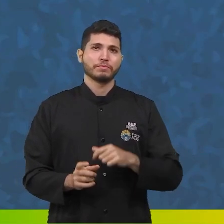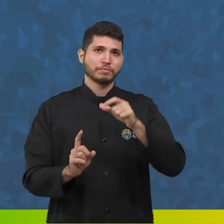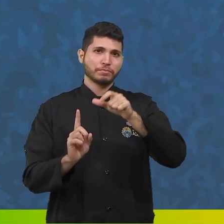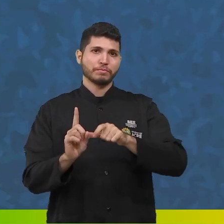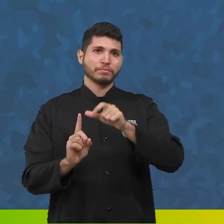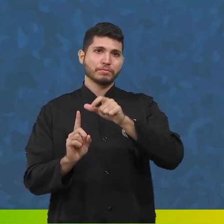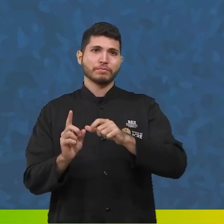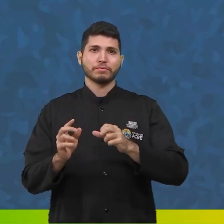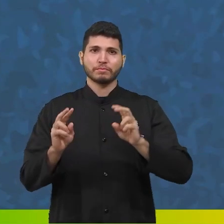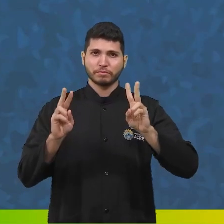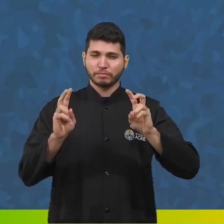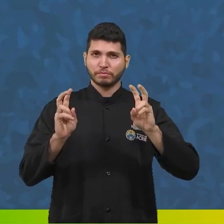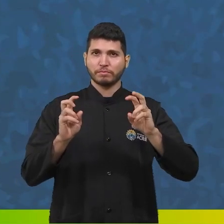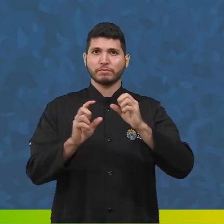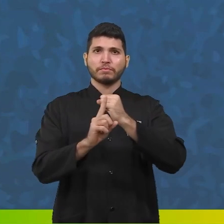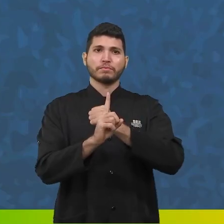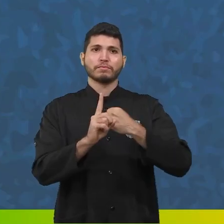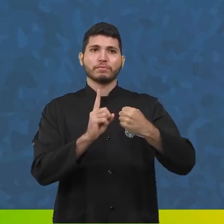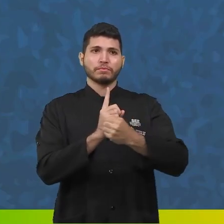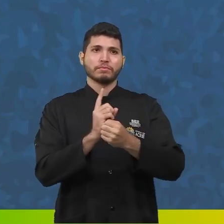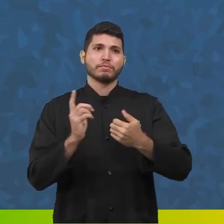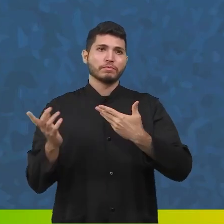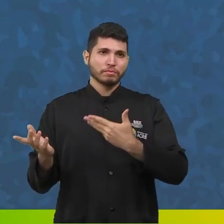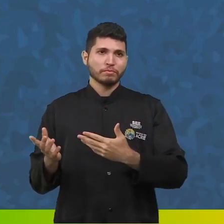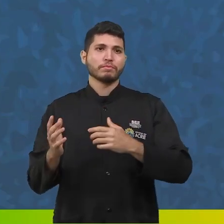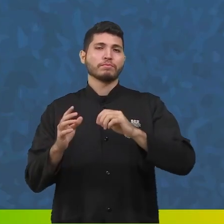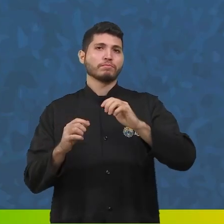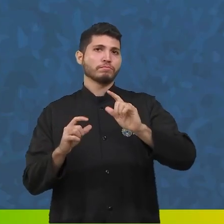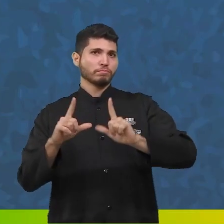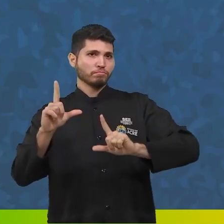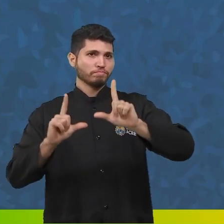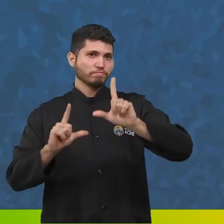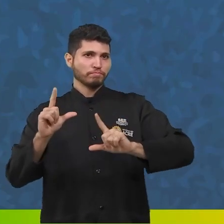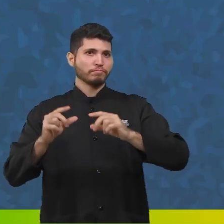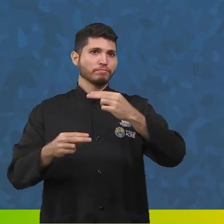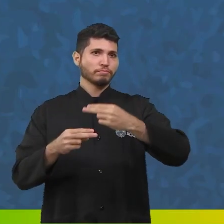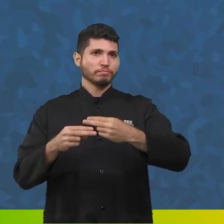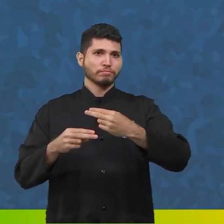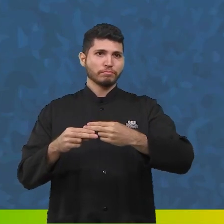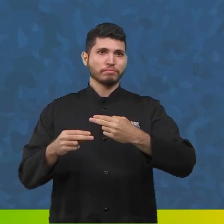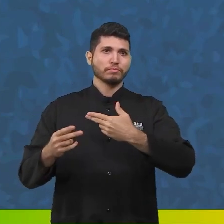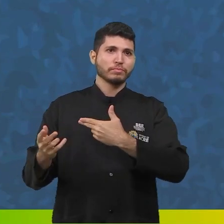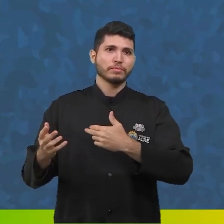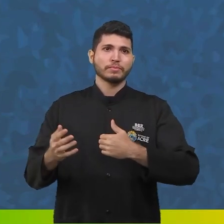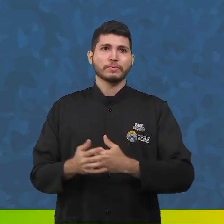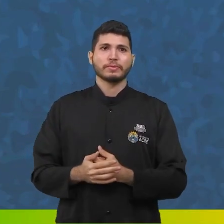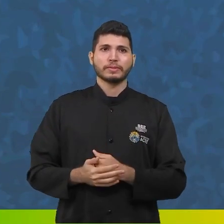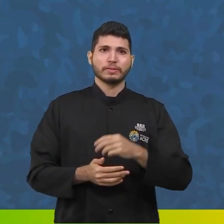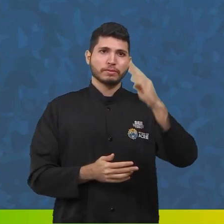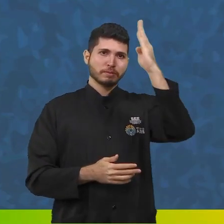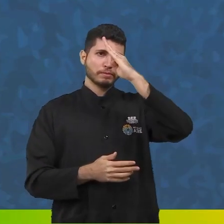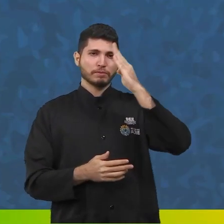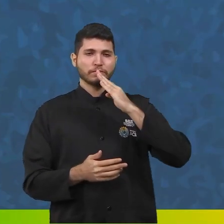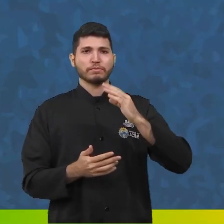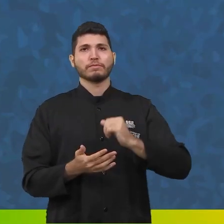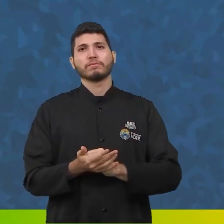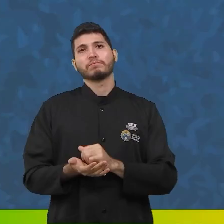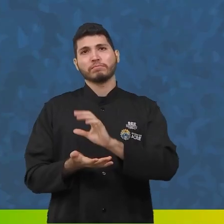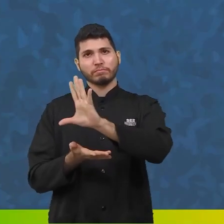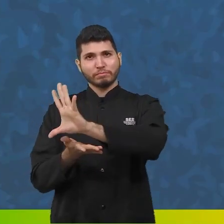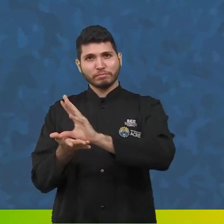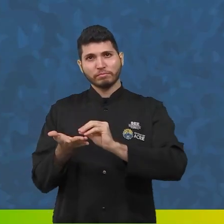Personagens e temas sociais. A teledramaturgia brasileira frequentemente espelha a sociedade,